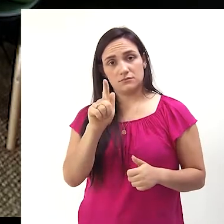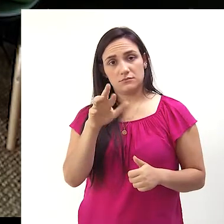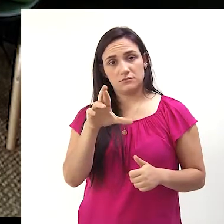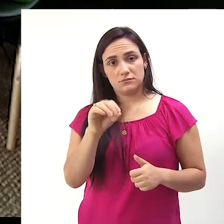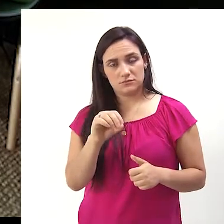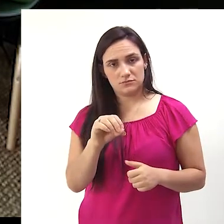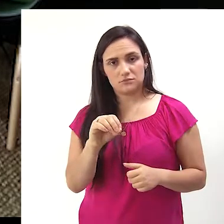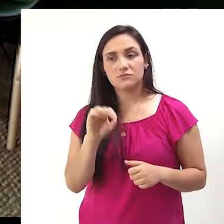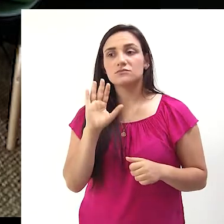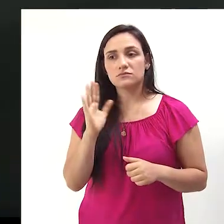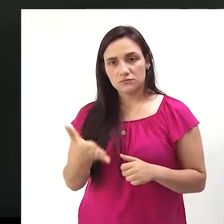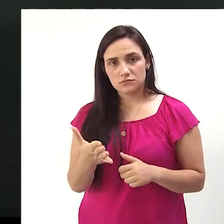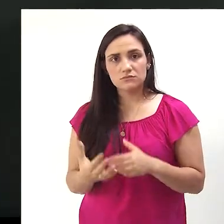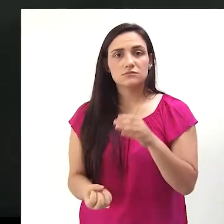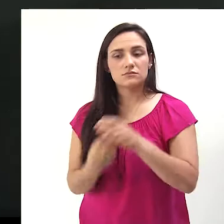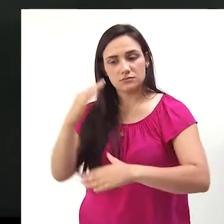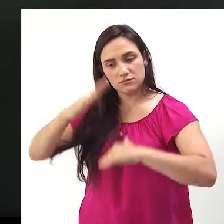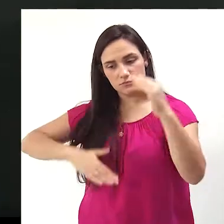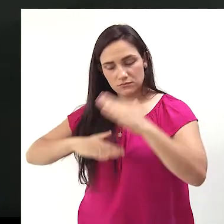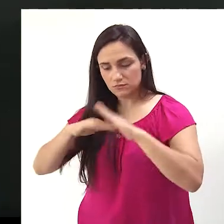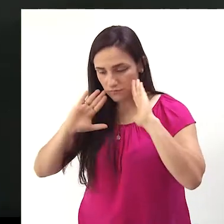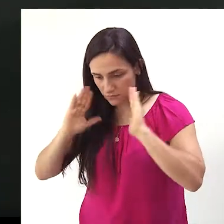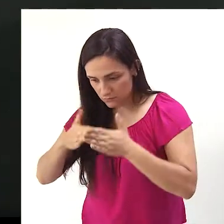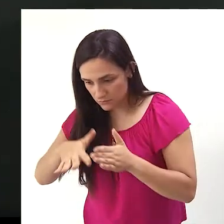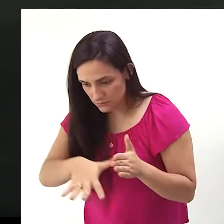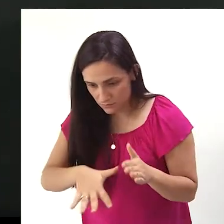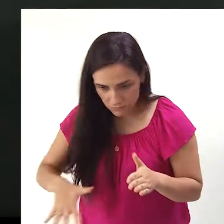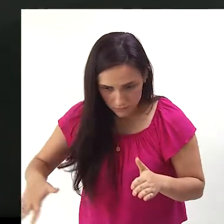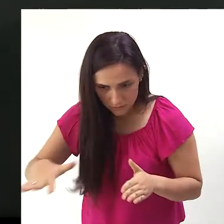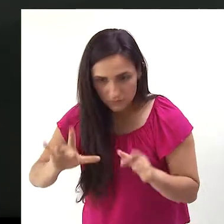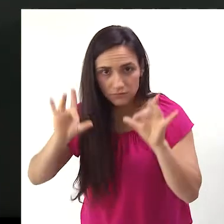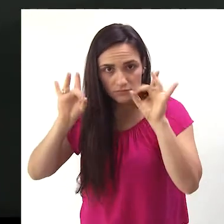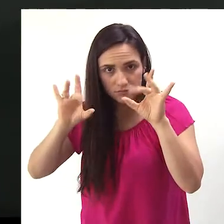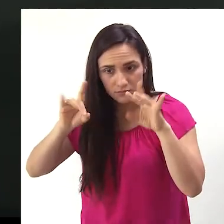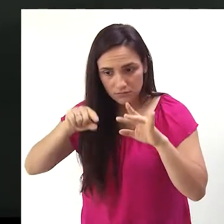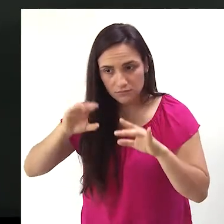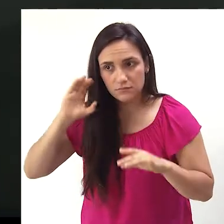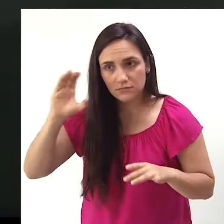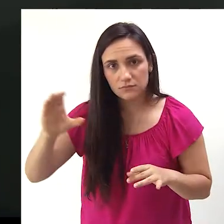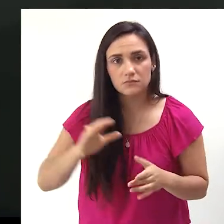esses laços de forma mais direta, uns vínculos mais diretos com essas,